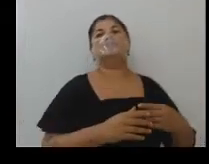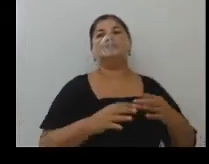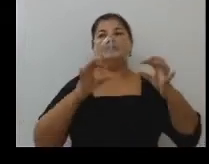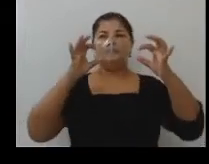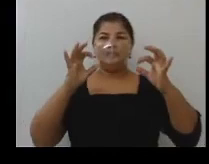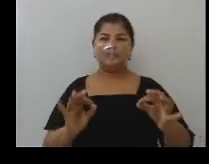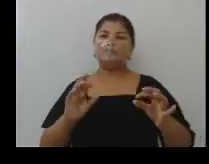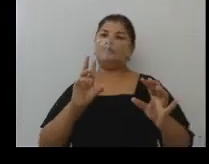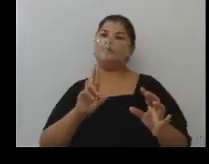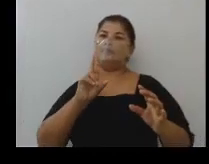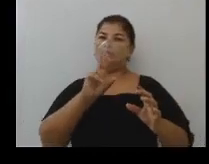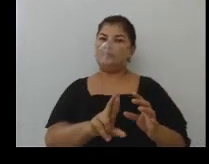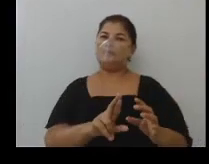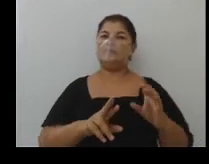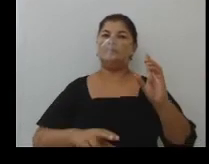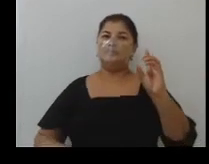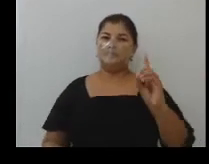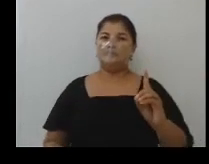D.